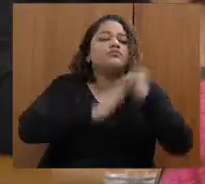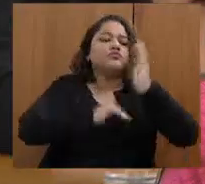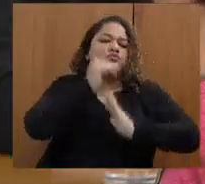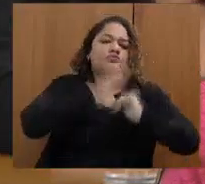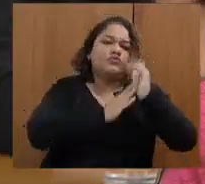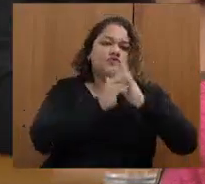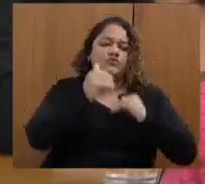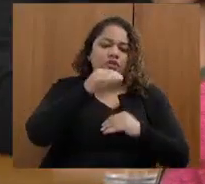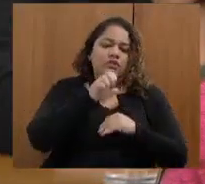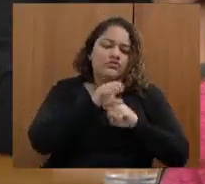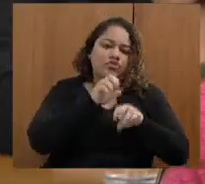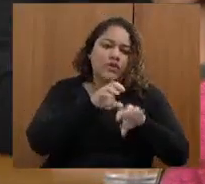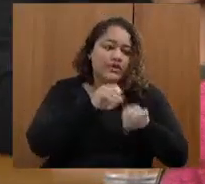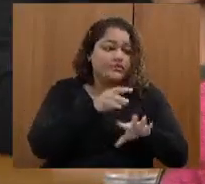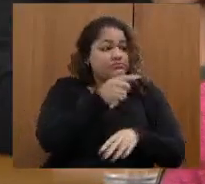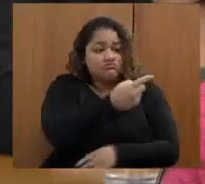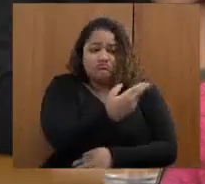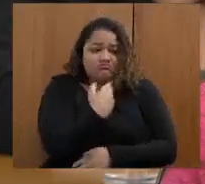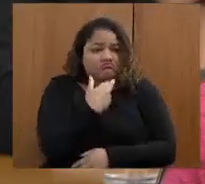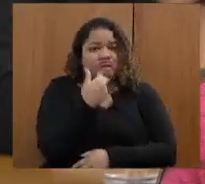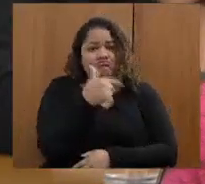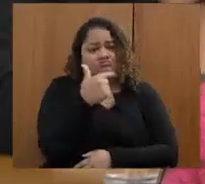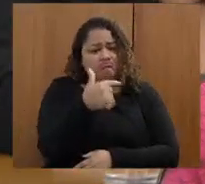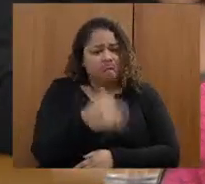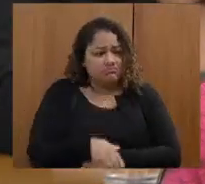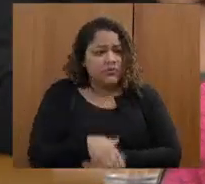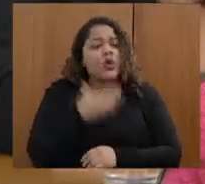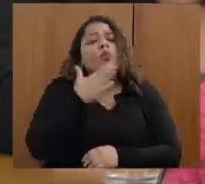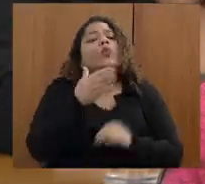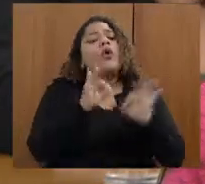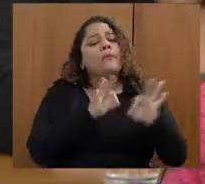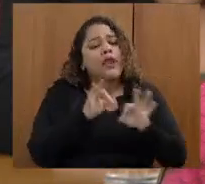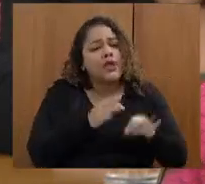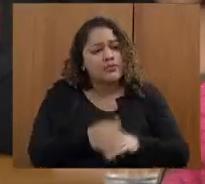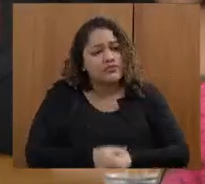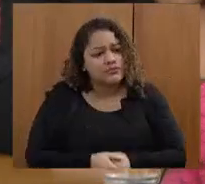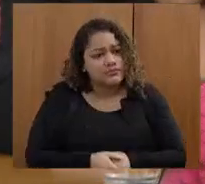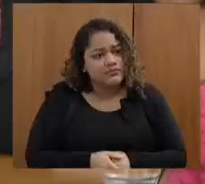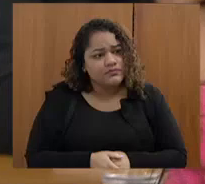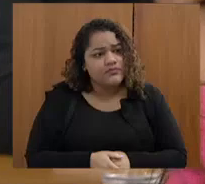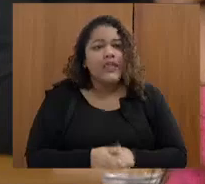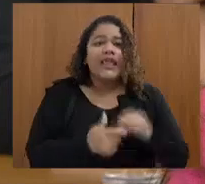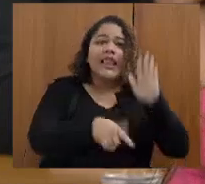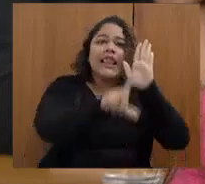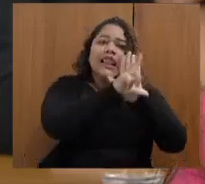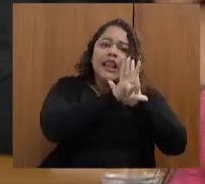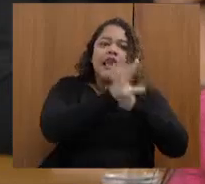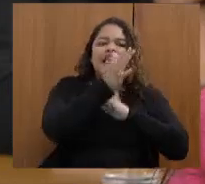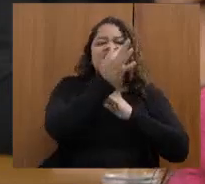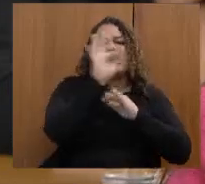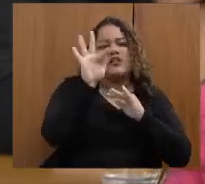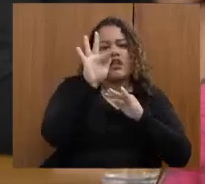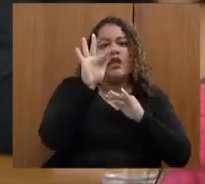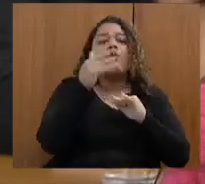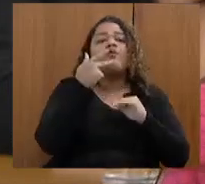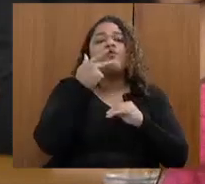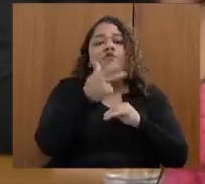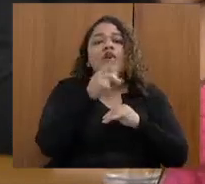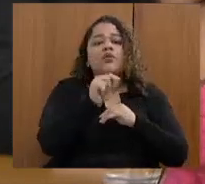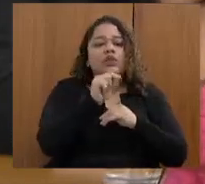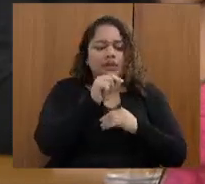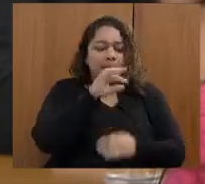da educação o senhor não respondeu Qual é o plano a lei federal diz que